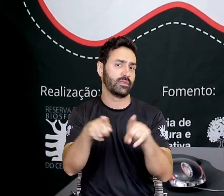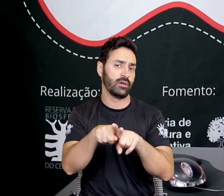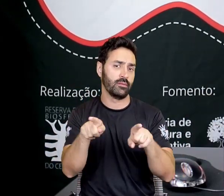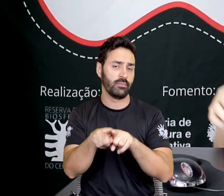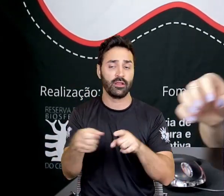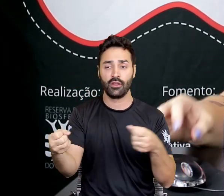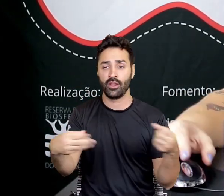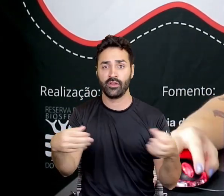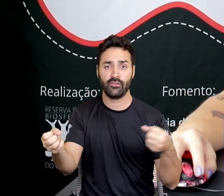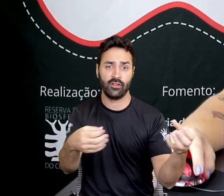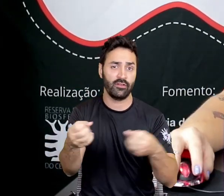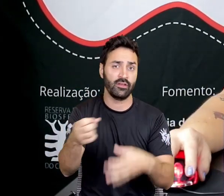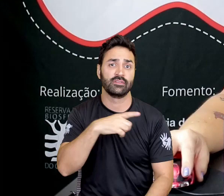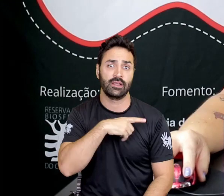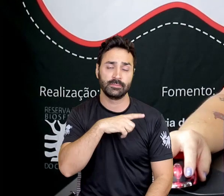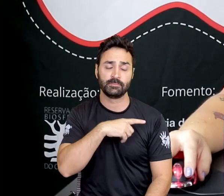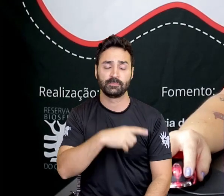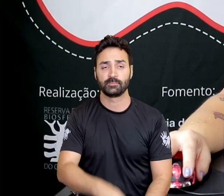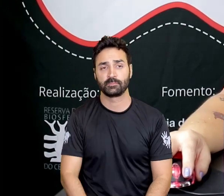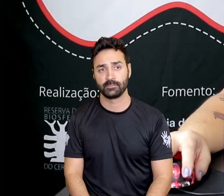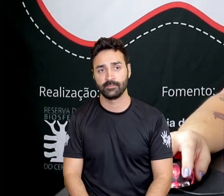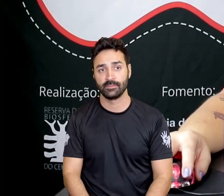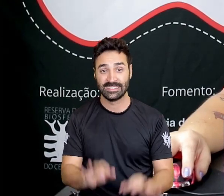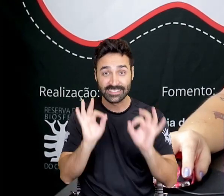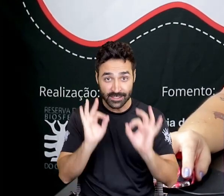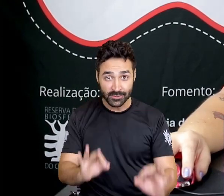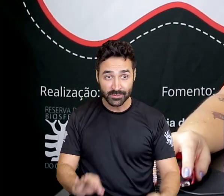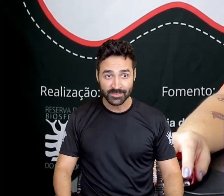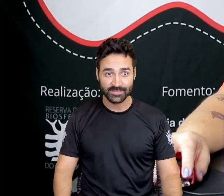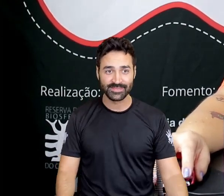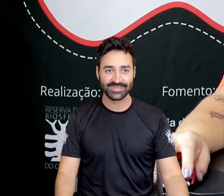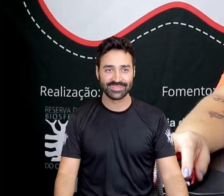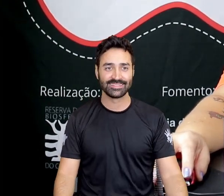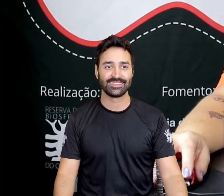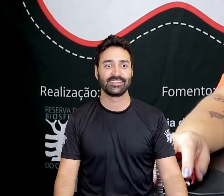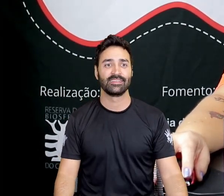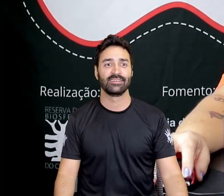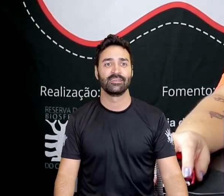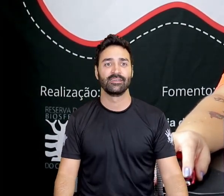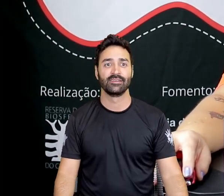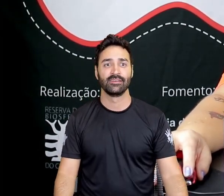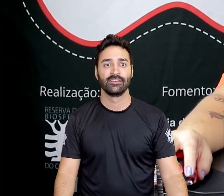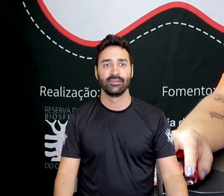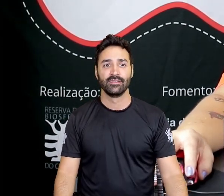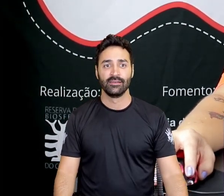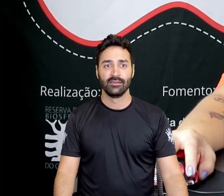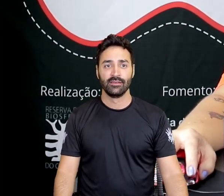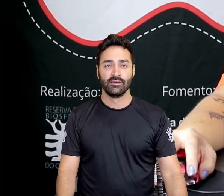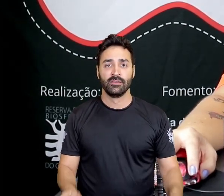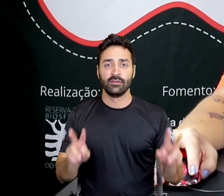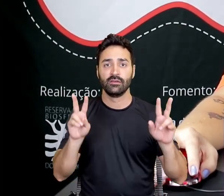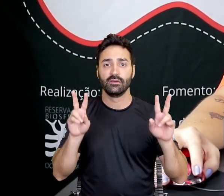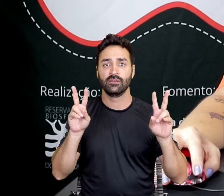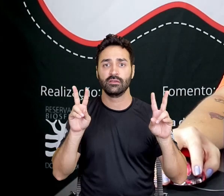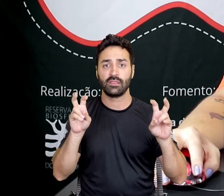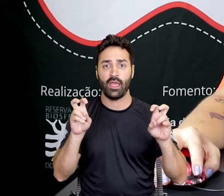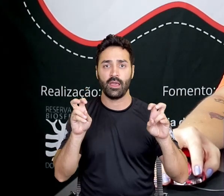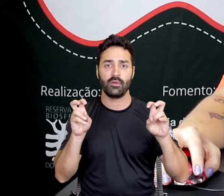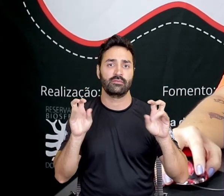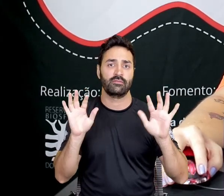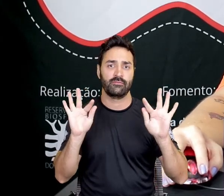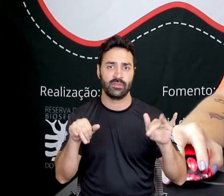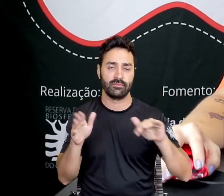velocidade muito maior, certo? Vou fechar essa nuvem. Vamos para